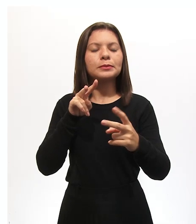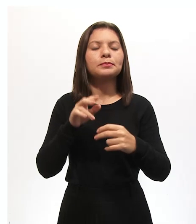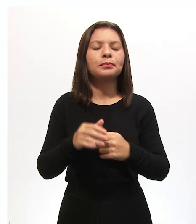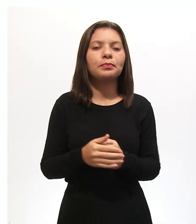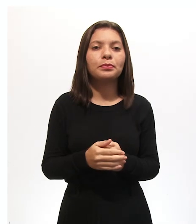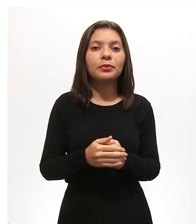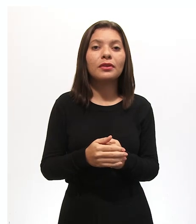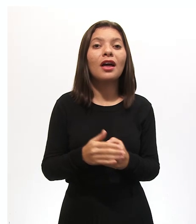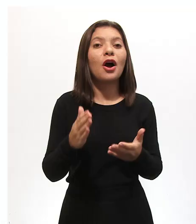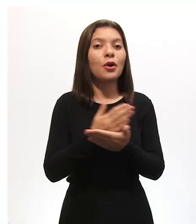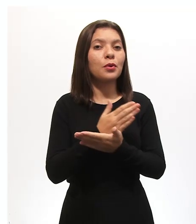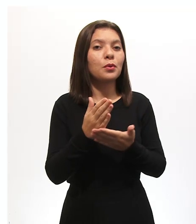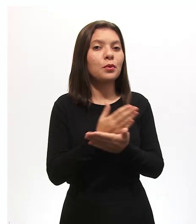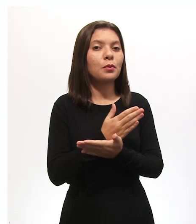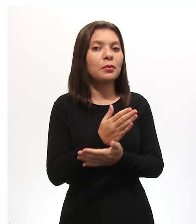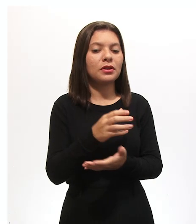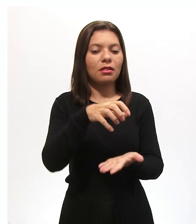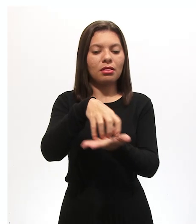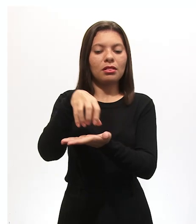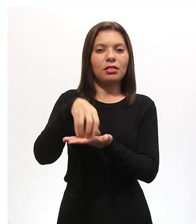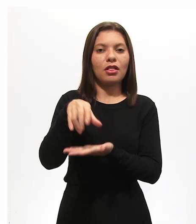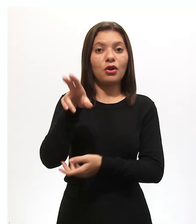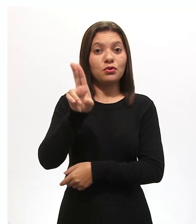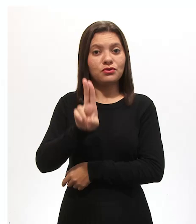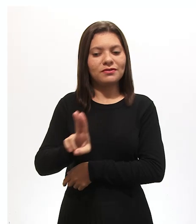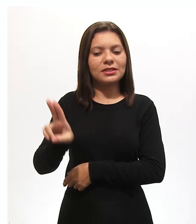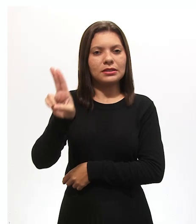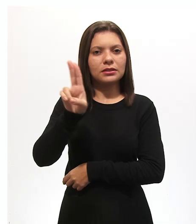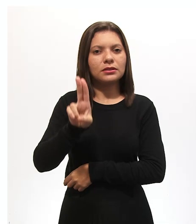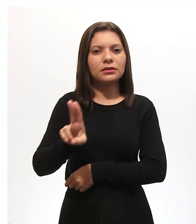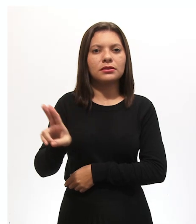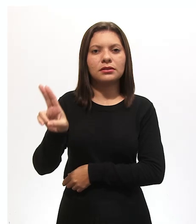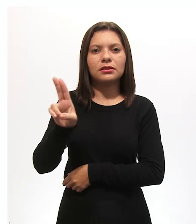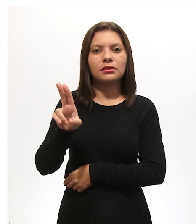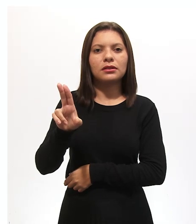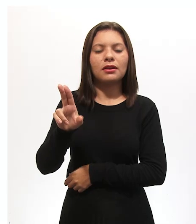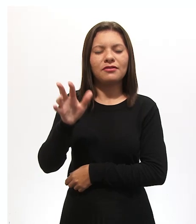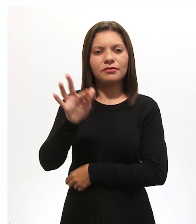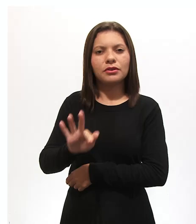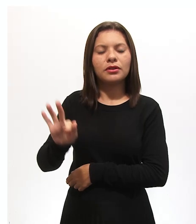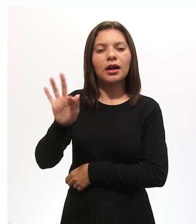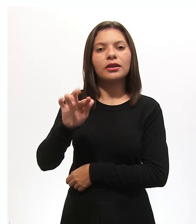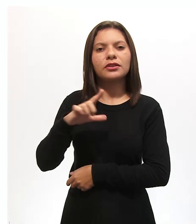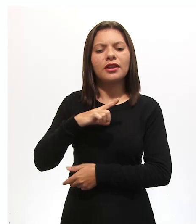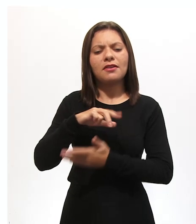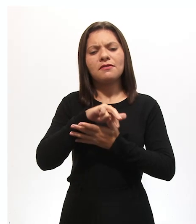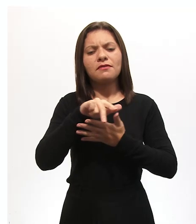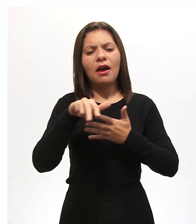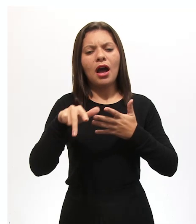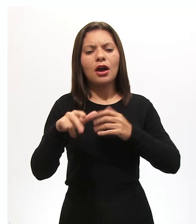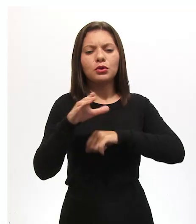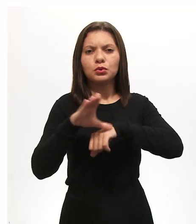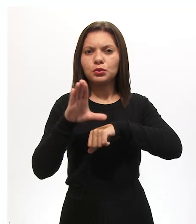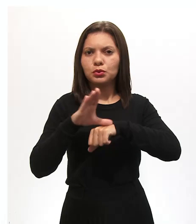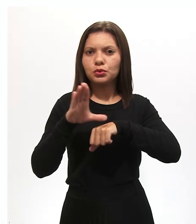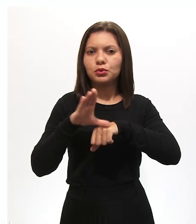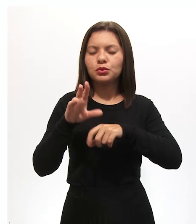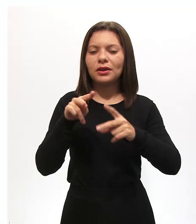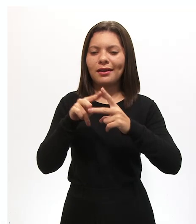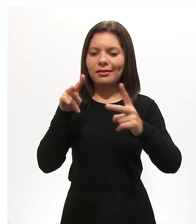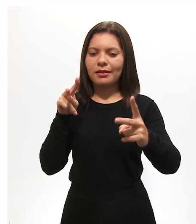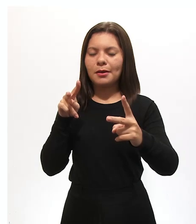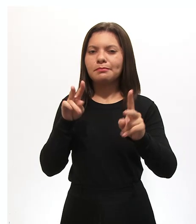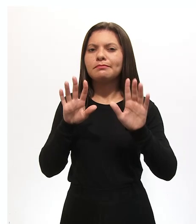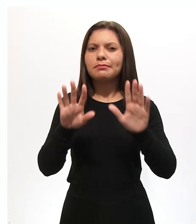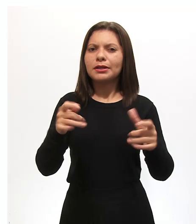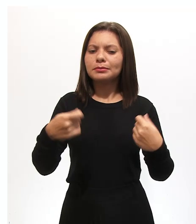cursos. EAD, é importante frisar isso, uma universidade. Ela precisa atualizar seus projetos pedagógicos